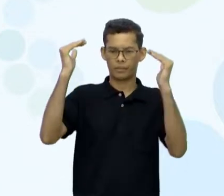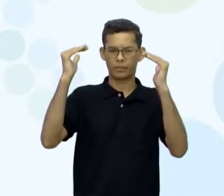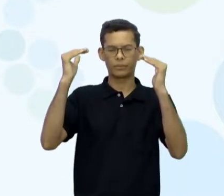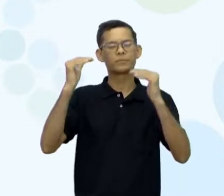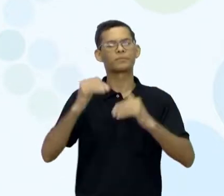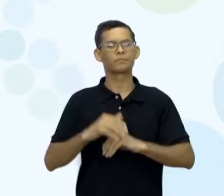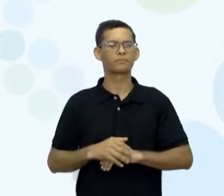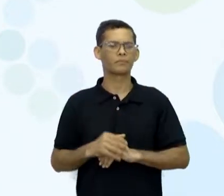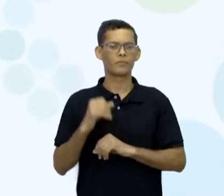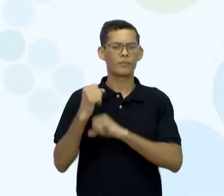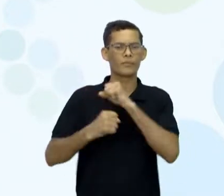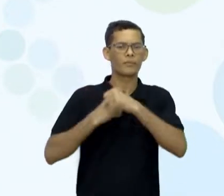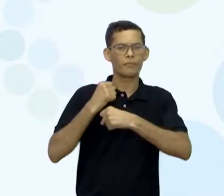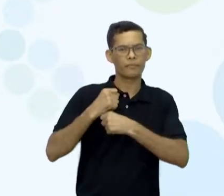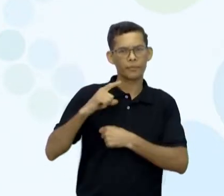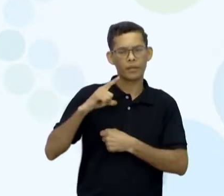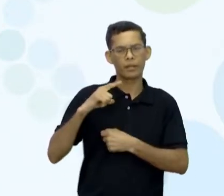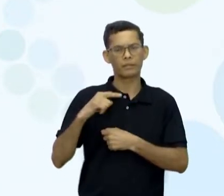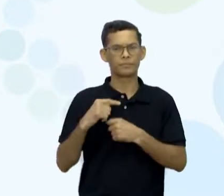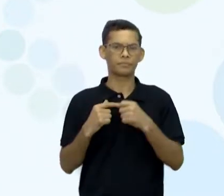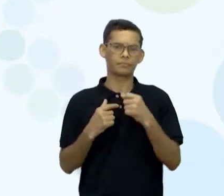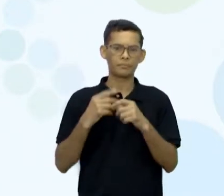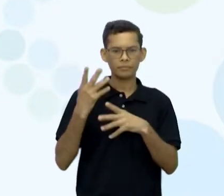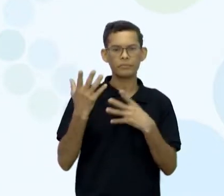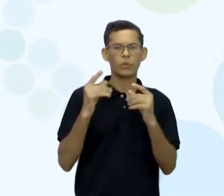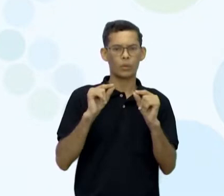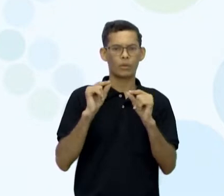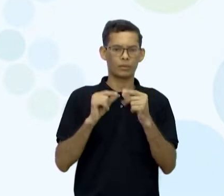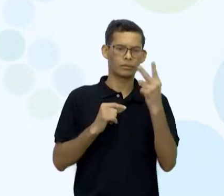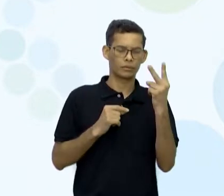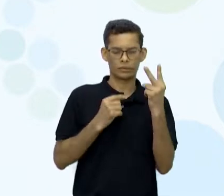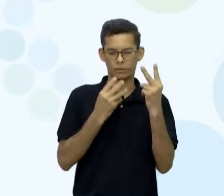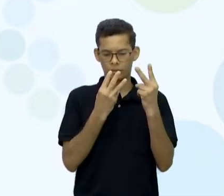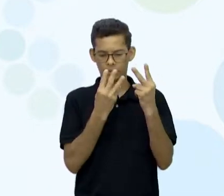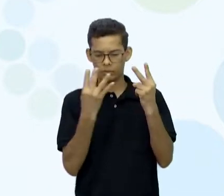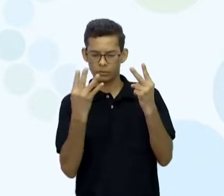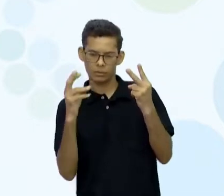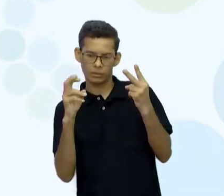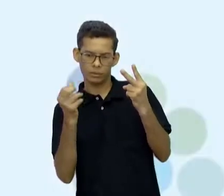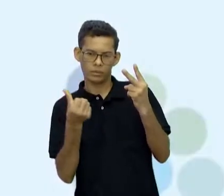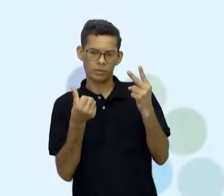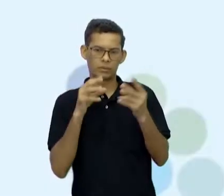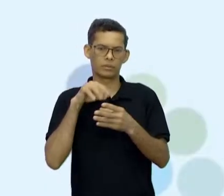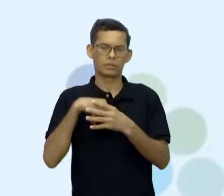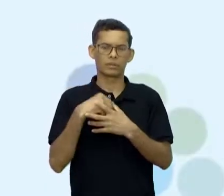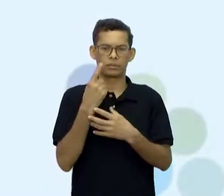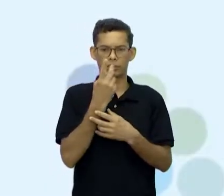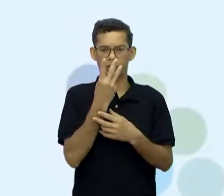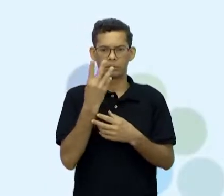vem, né, Gibarina? Tem a 3 e a 4, depois tem a 5 e a 6, proposta aí do novo ensino médio. Ó,